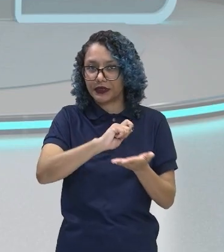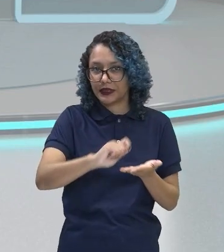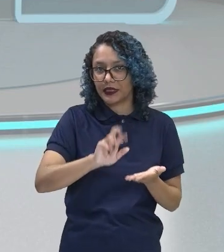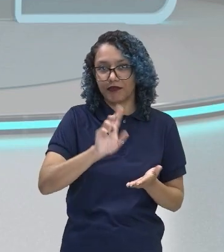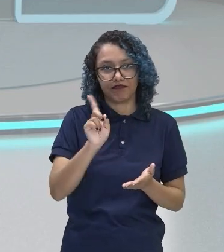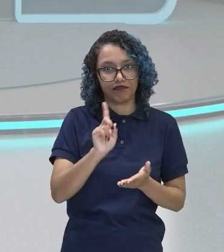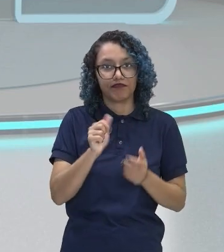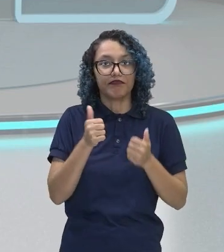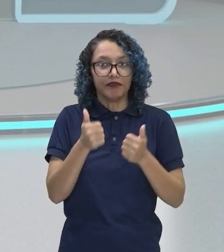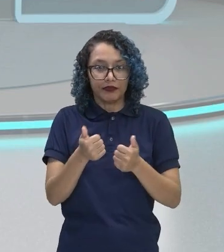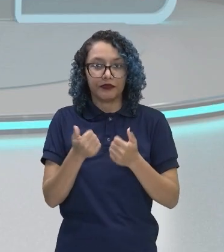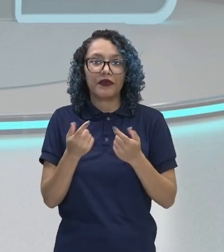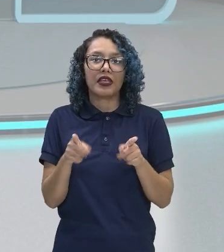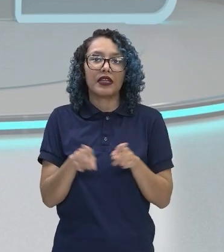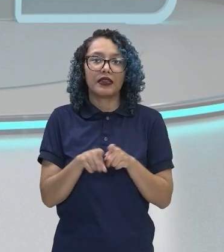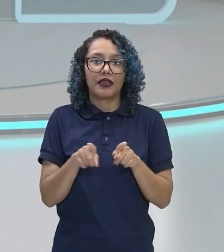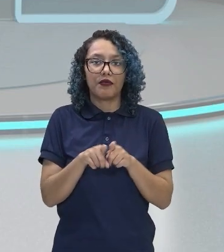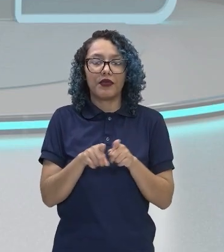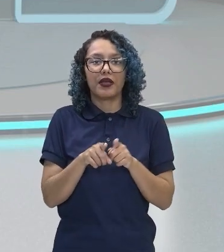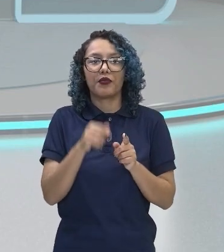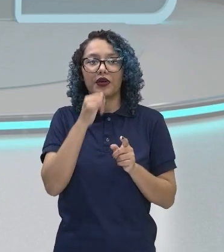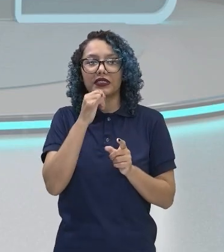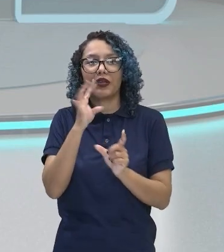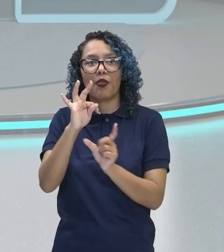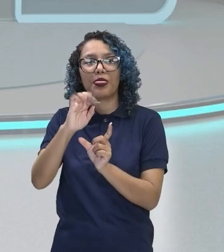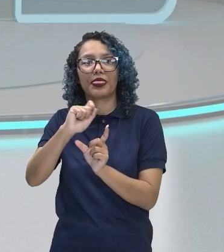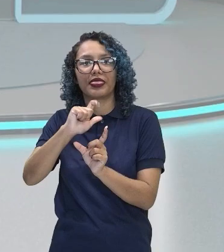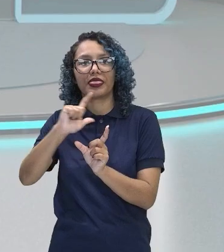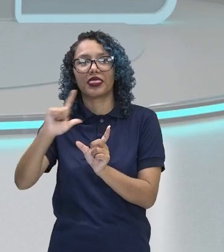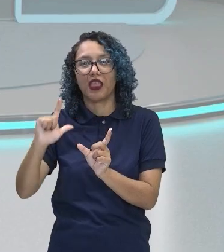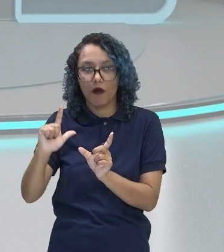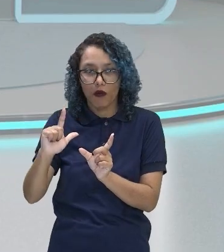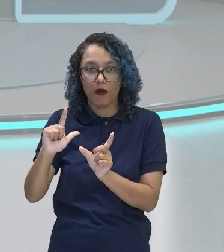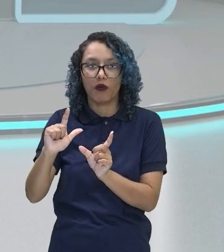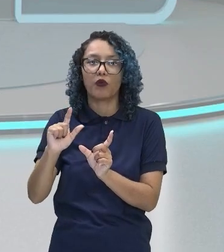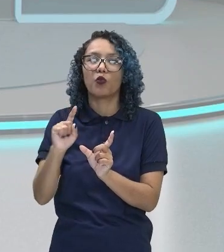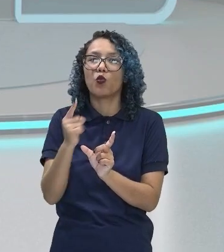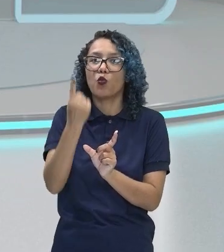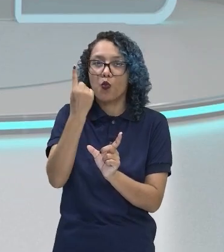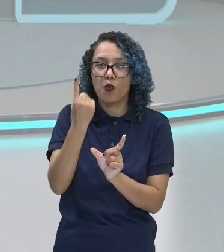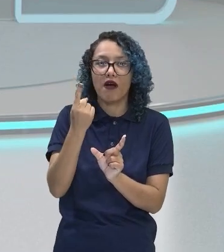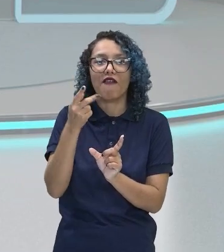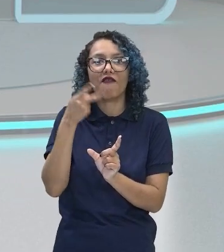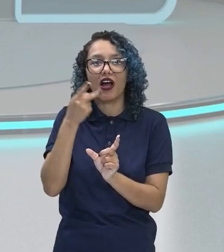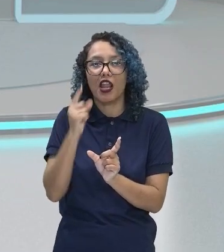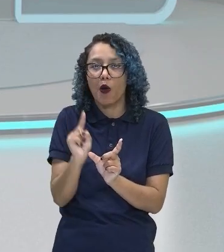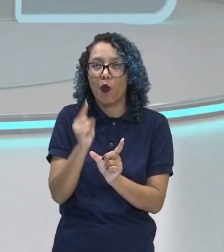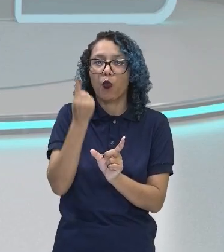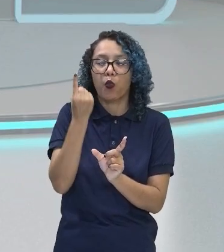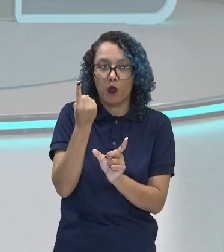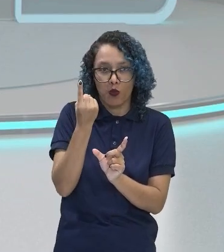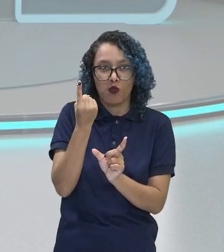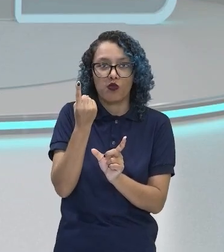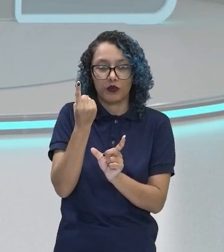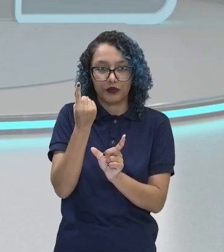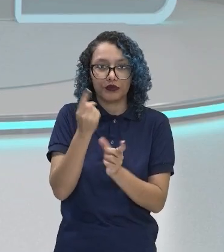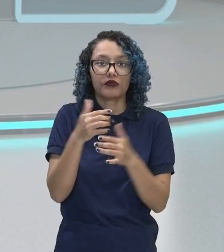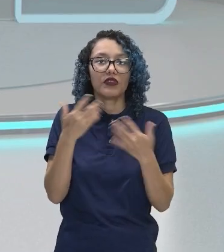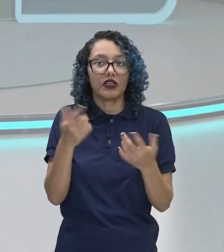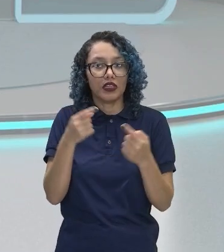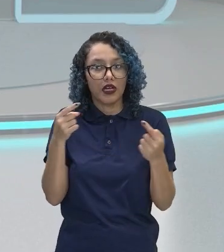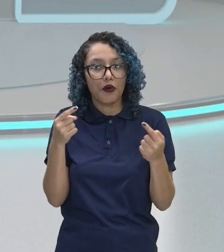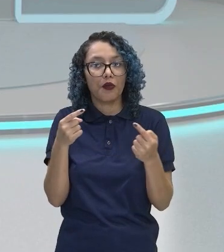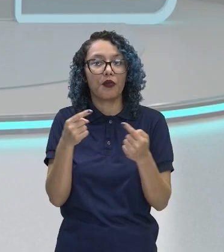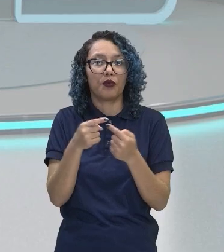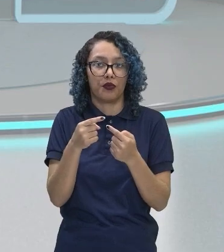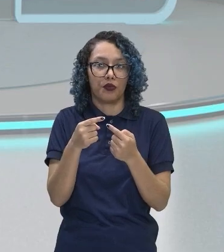No caso de tall, eu abri uma vez só, tall, é um adjetivo curto, portanto o seu superlativo é formado